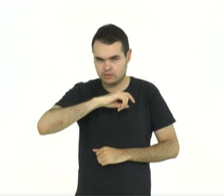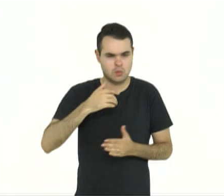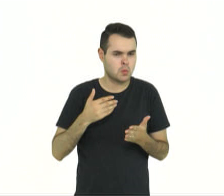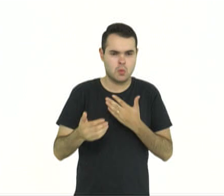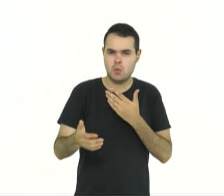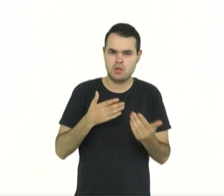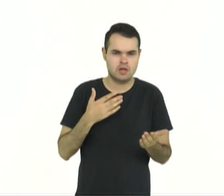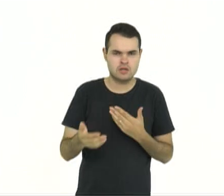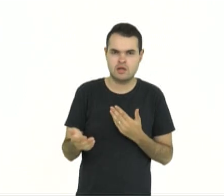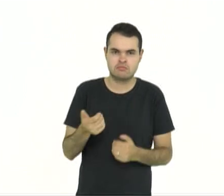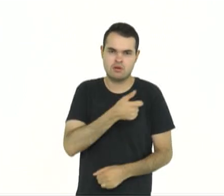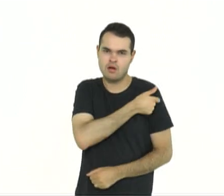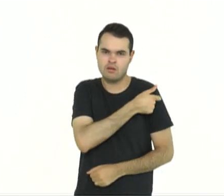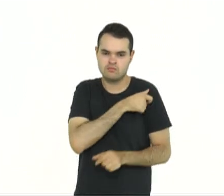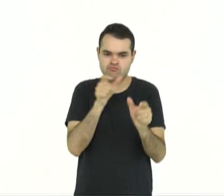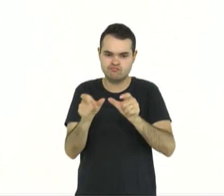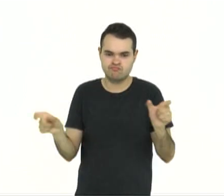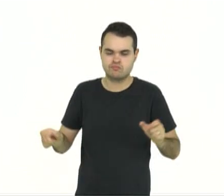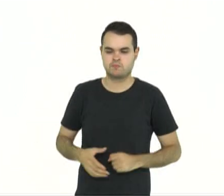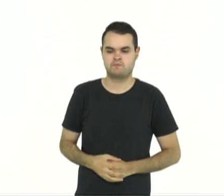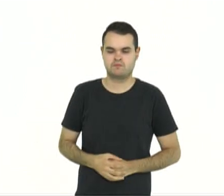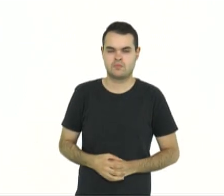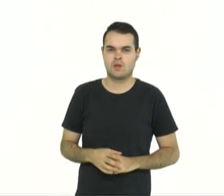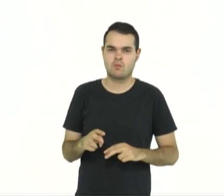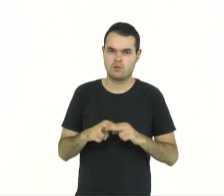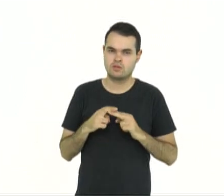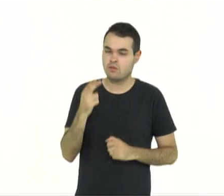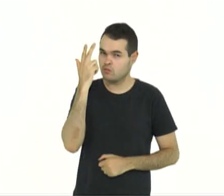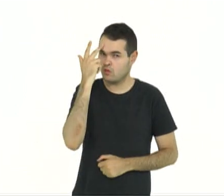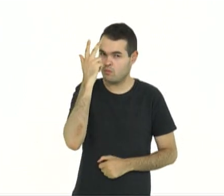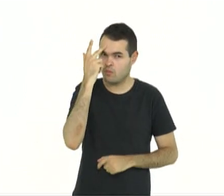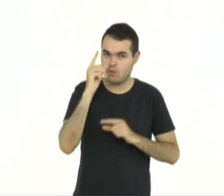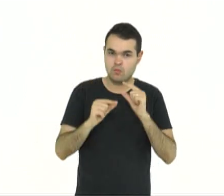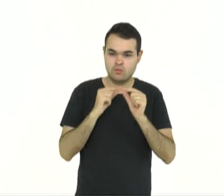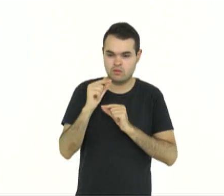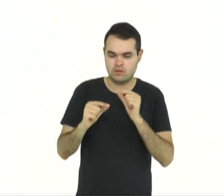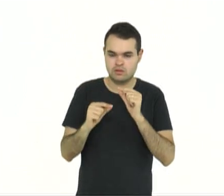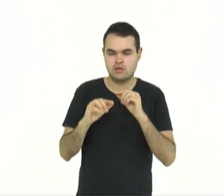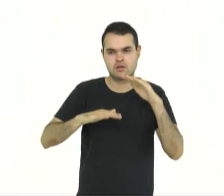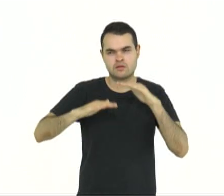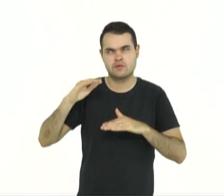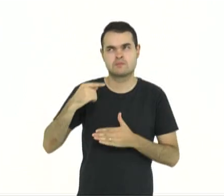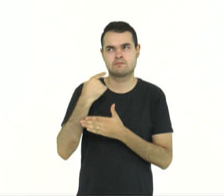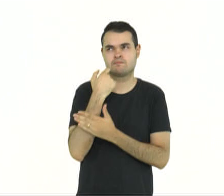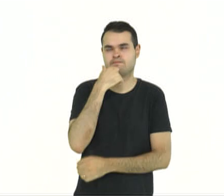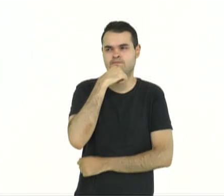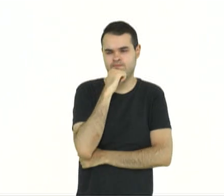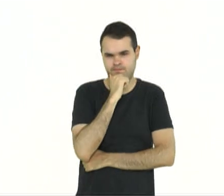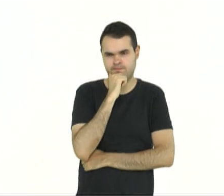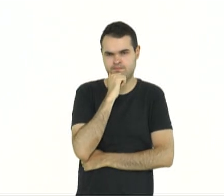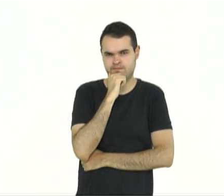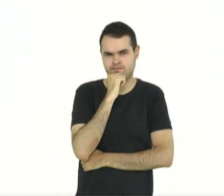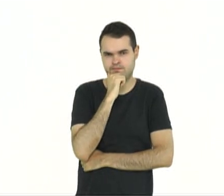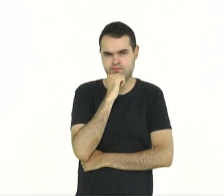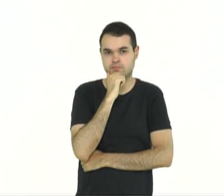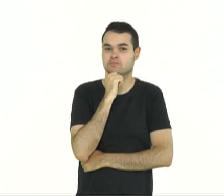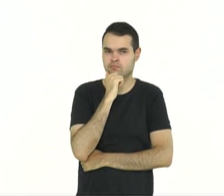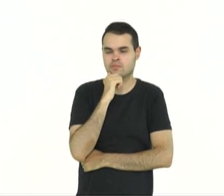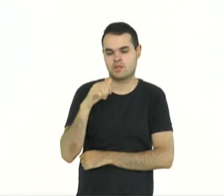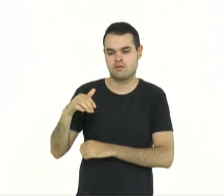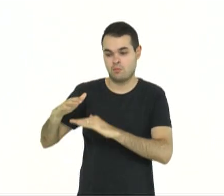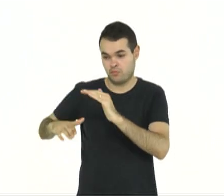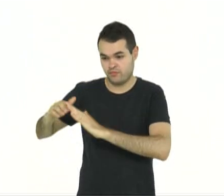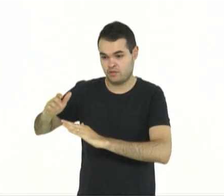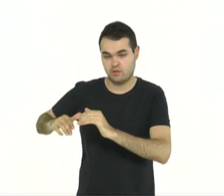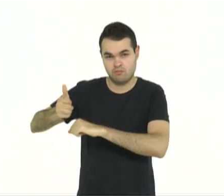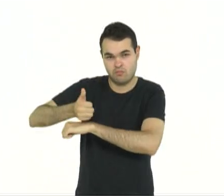qualquer estudante. Por isso, é normal hacer-se perguntas como: então, escolher uma carreira pode ser uma